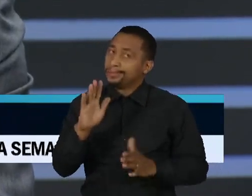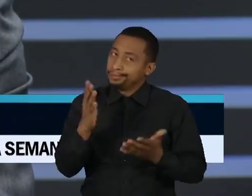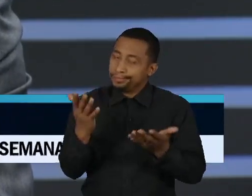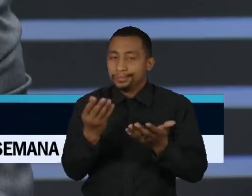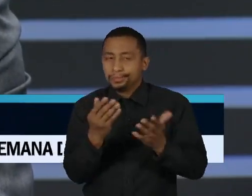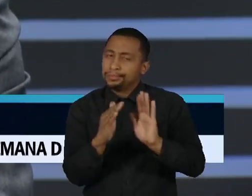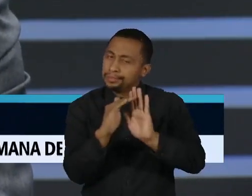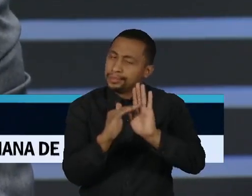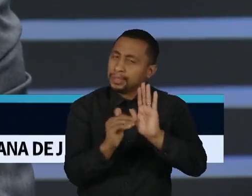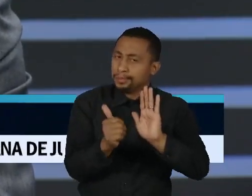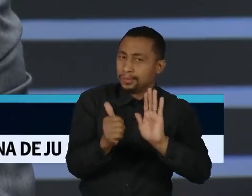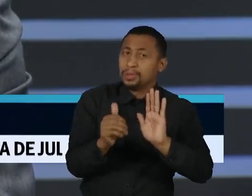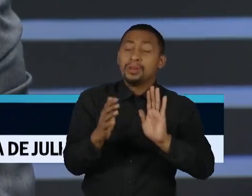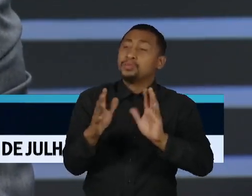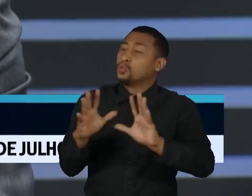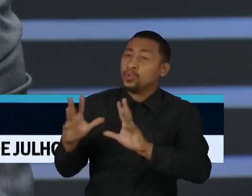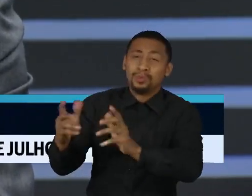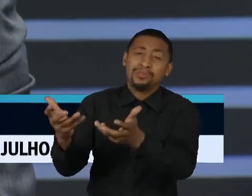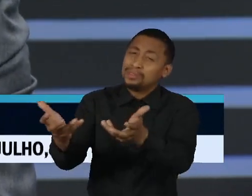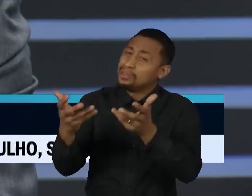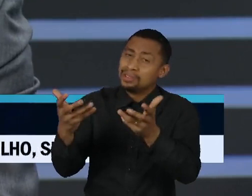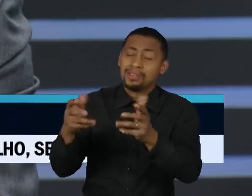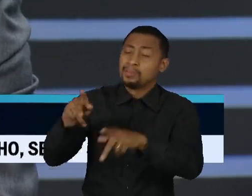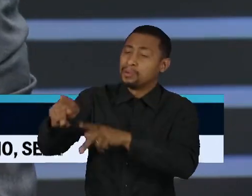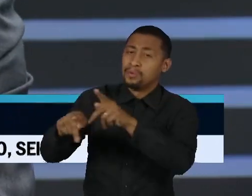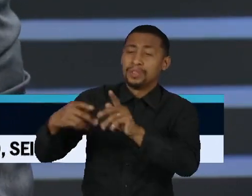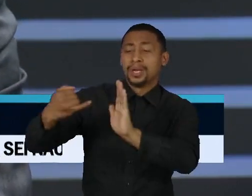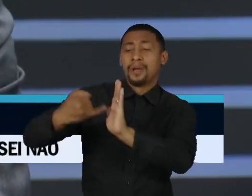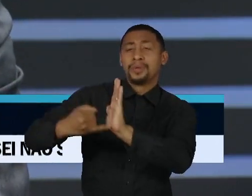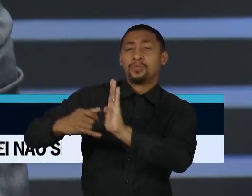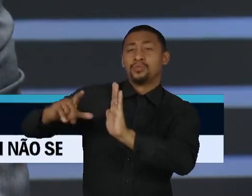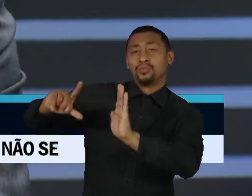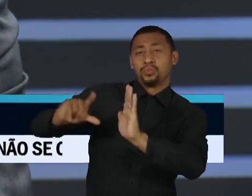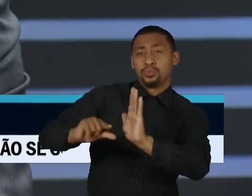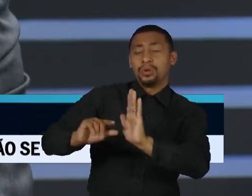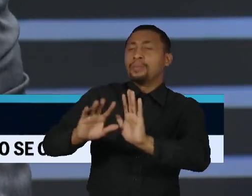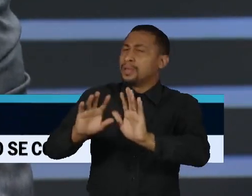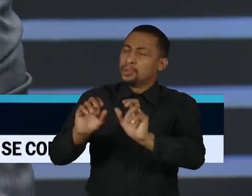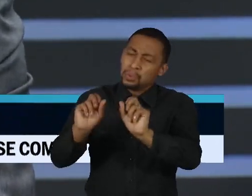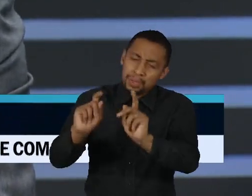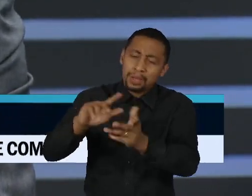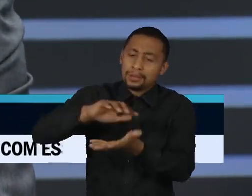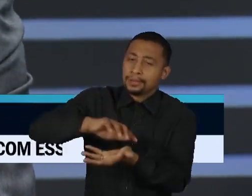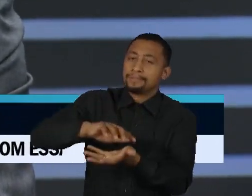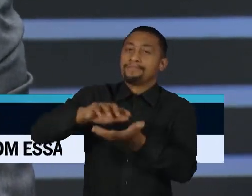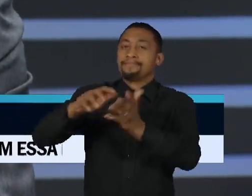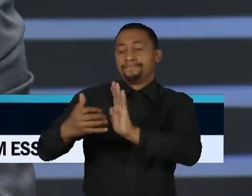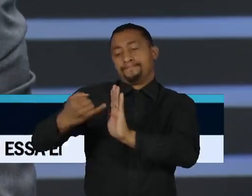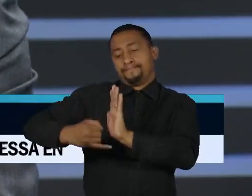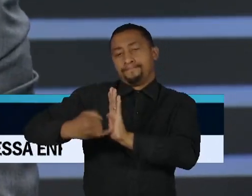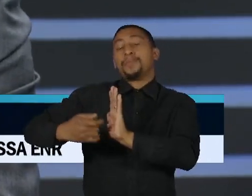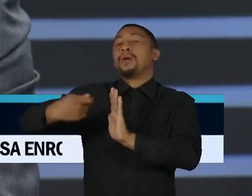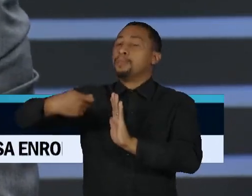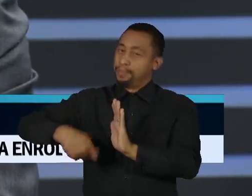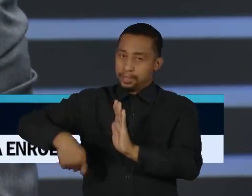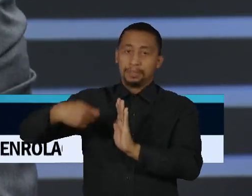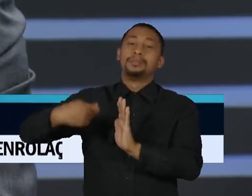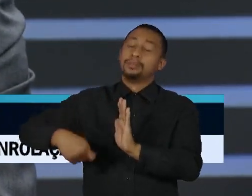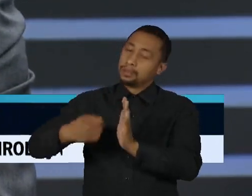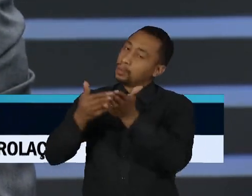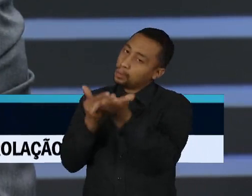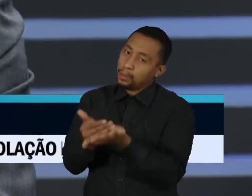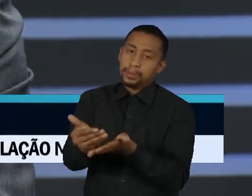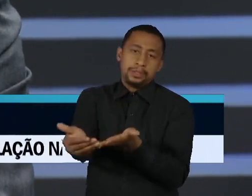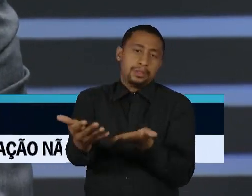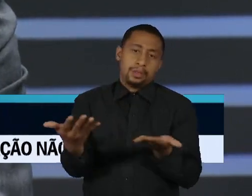impostos da população pagasse menos impostos mas a reforma precisa iniciar Em algum momento eu como disse o deputado Agnaldo relator que tem 35